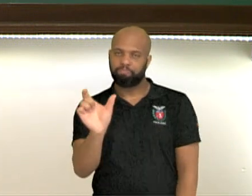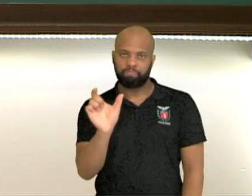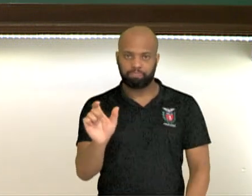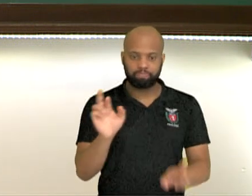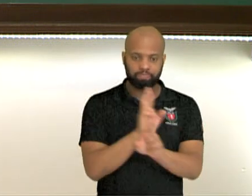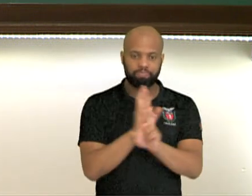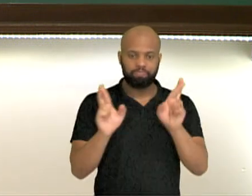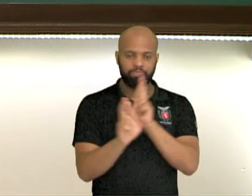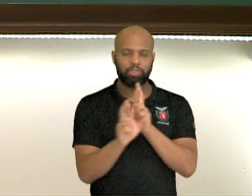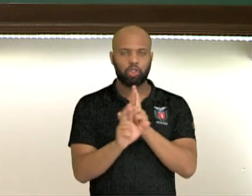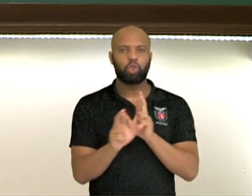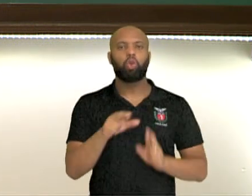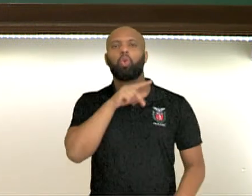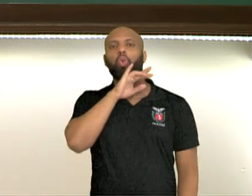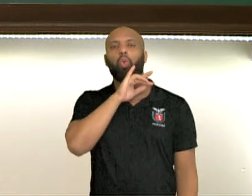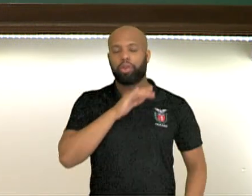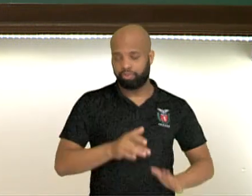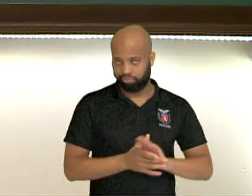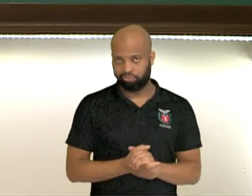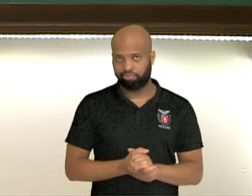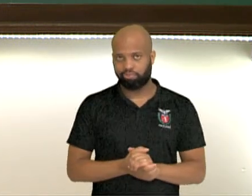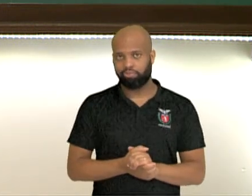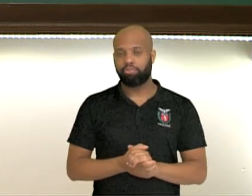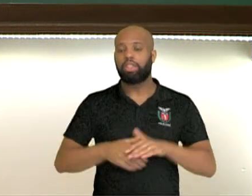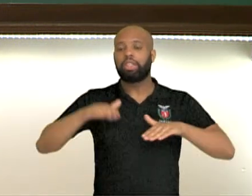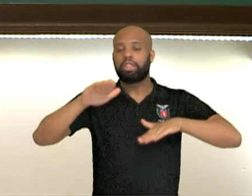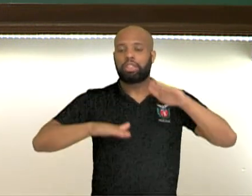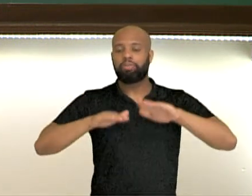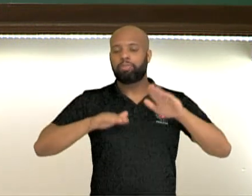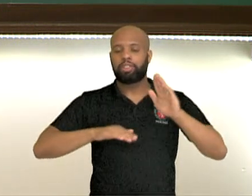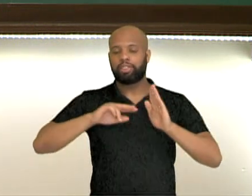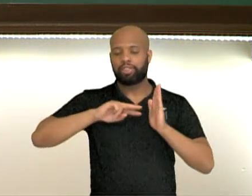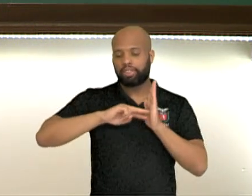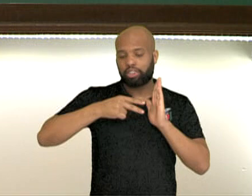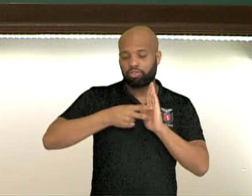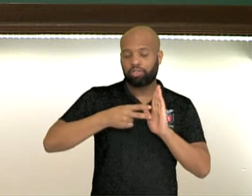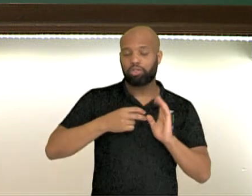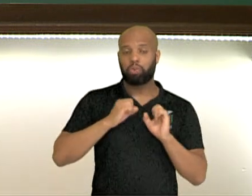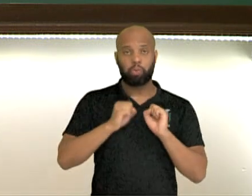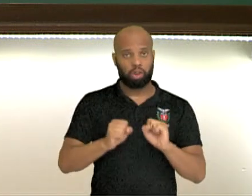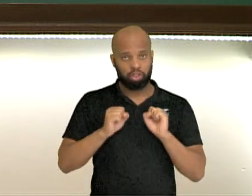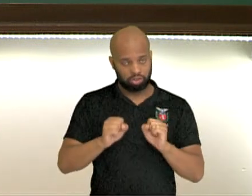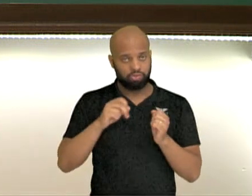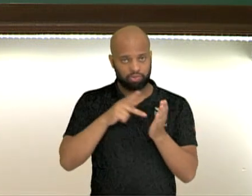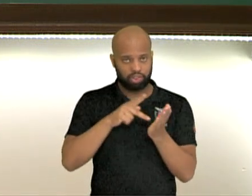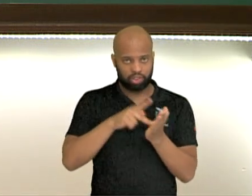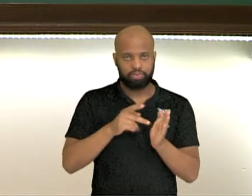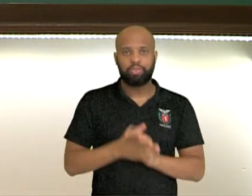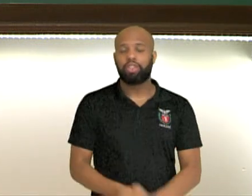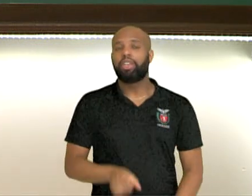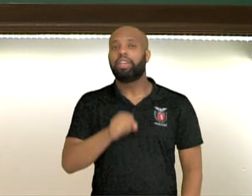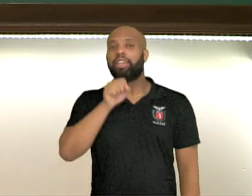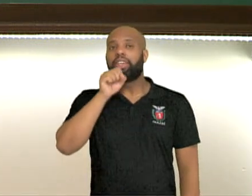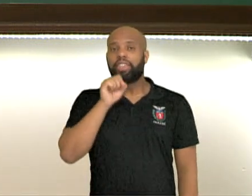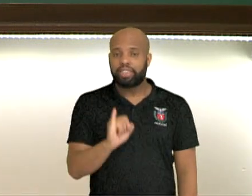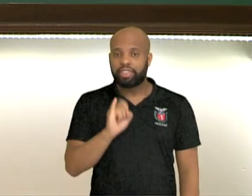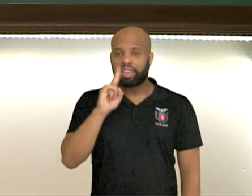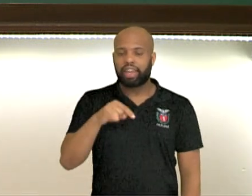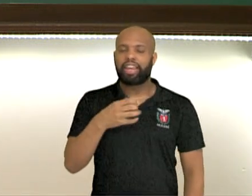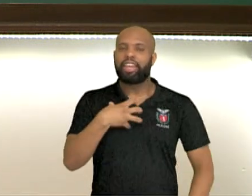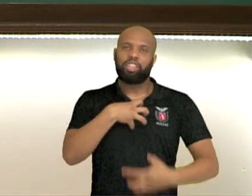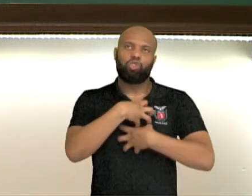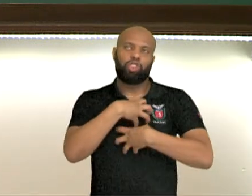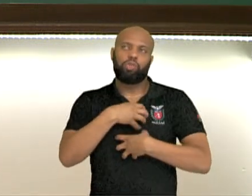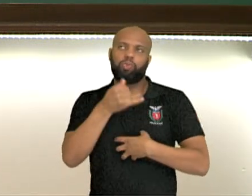um termo pejorativo. Dependendo do sentido, até pode o ser, quando o ato em si é